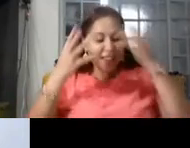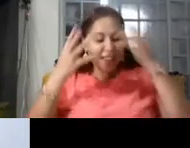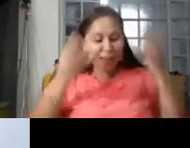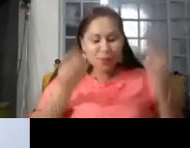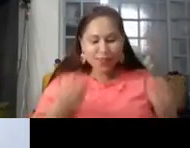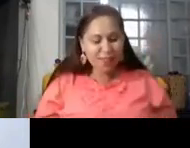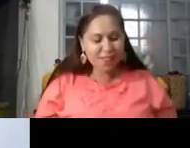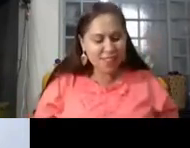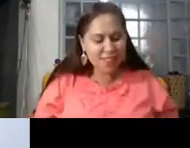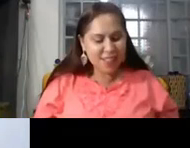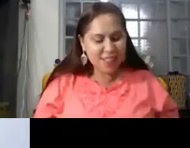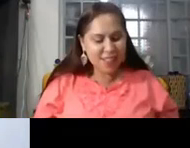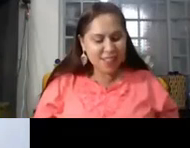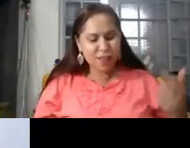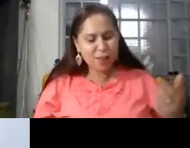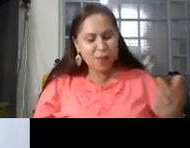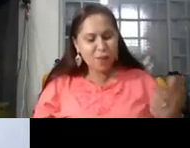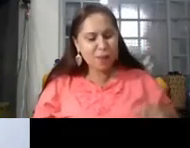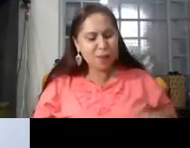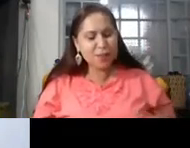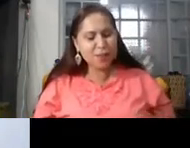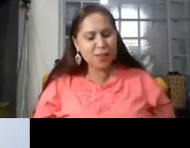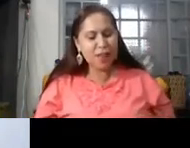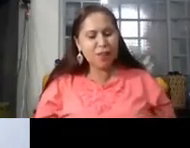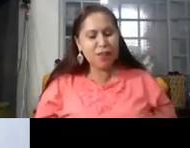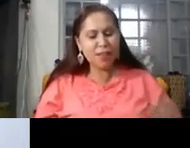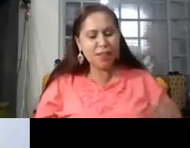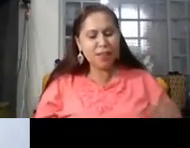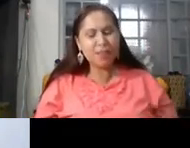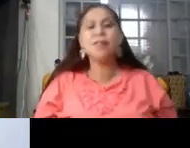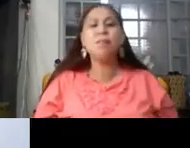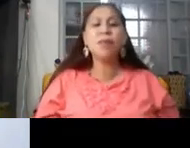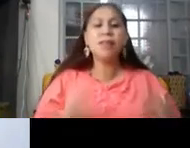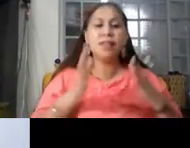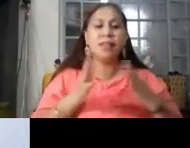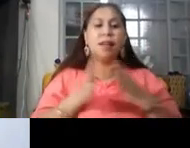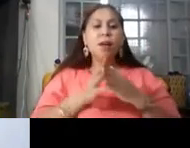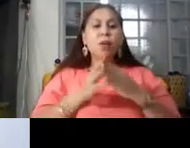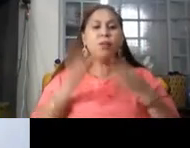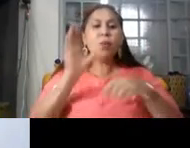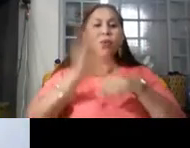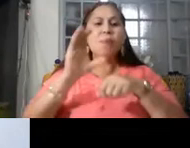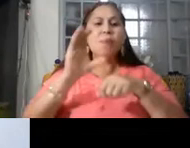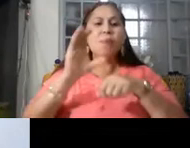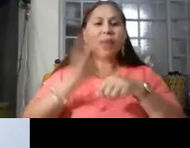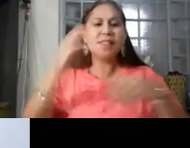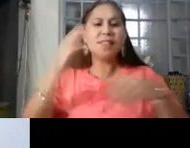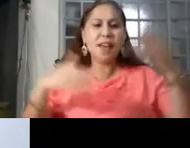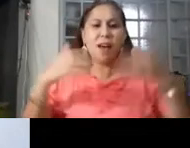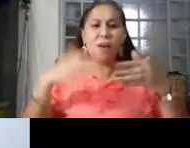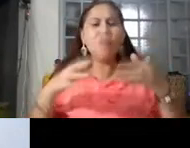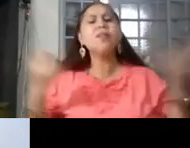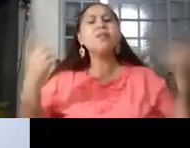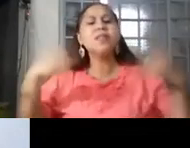É muita coisa, né? Pega o elevador, vai para o 2º andar, fica na 3ª porta à esquerda. Quando o curso é presencial,